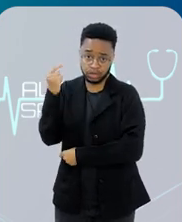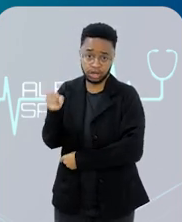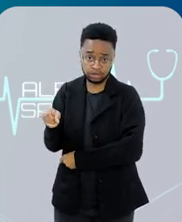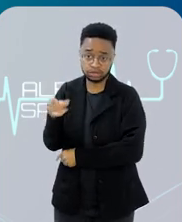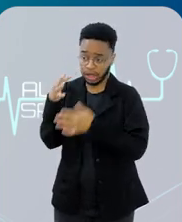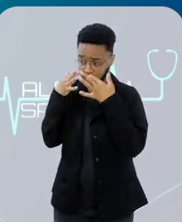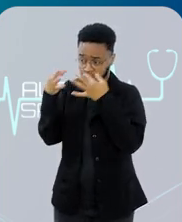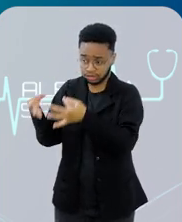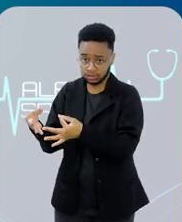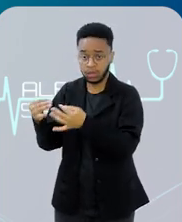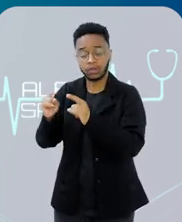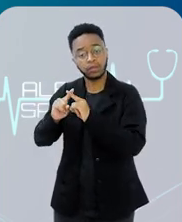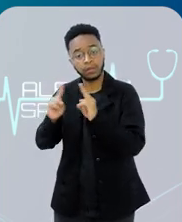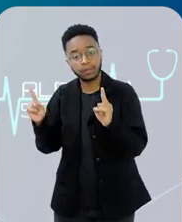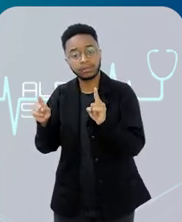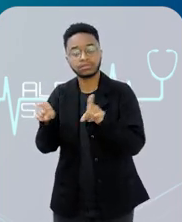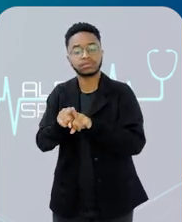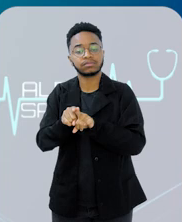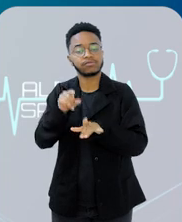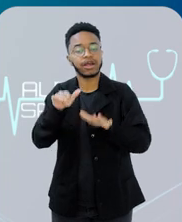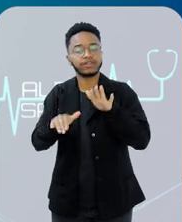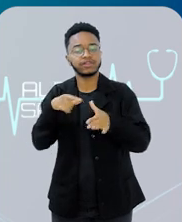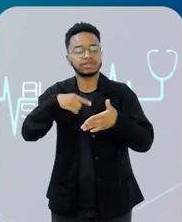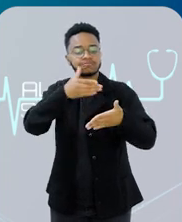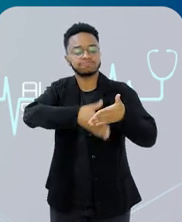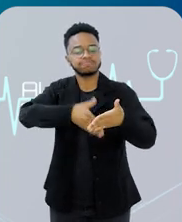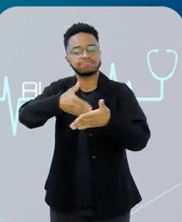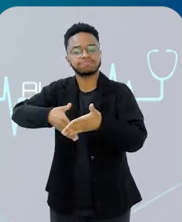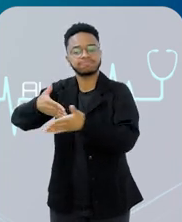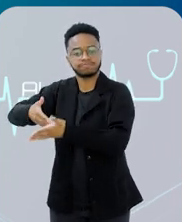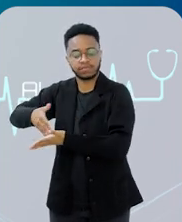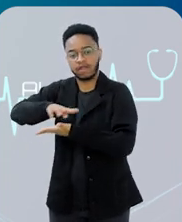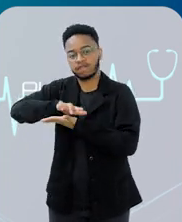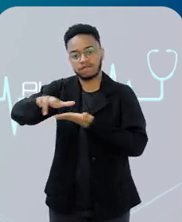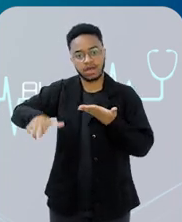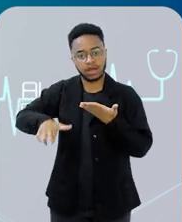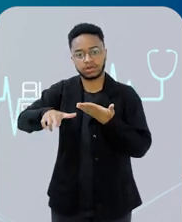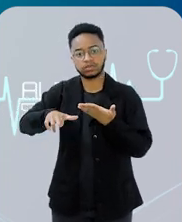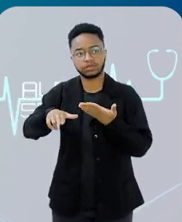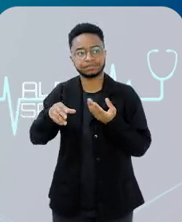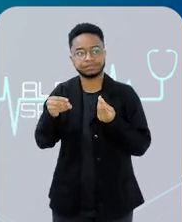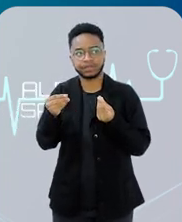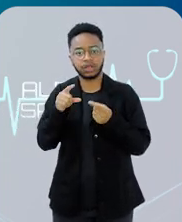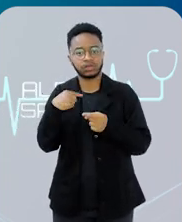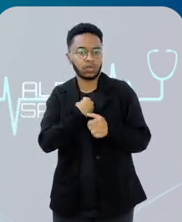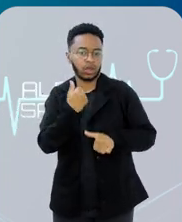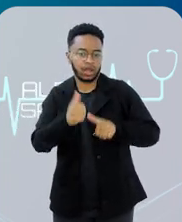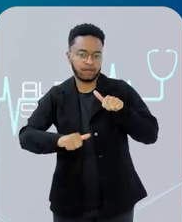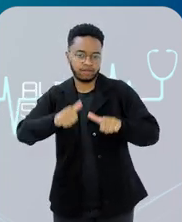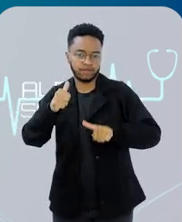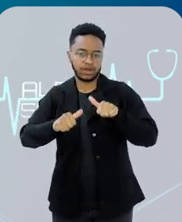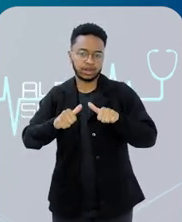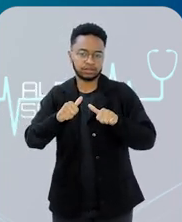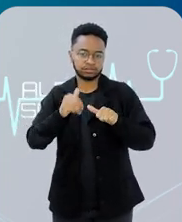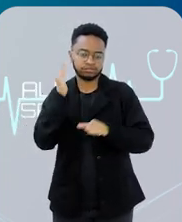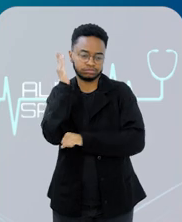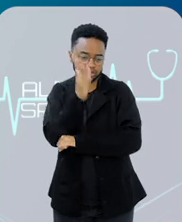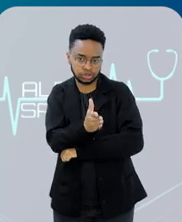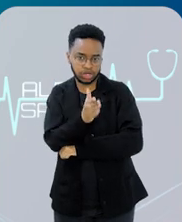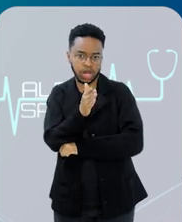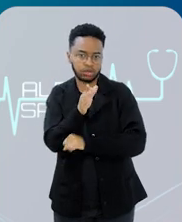tem importância, mas encontra, às vezes, algumas barreiras, de forma mais, que são analisadas de formas